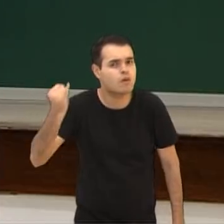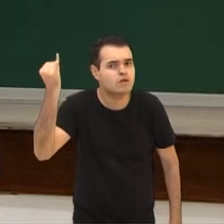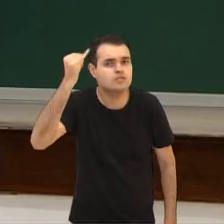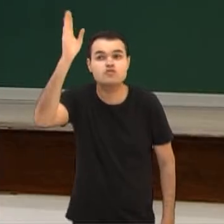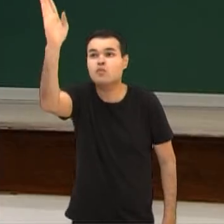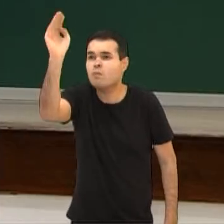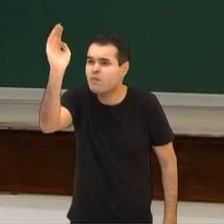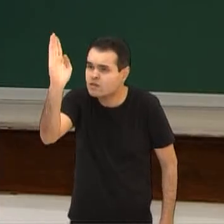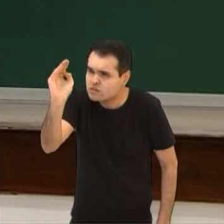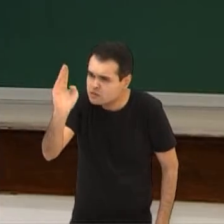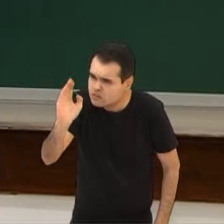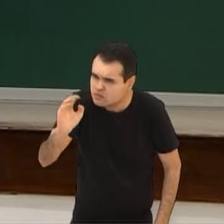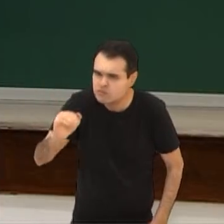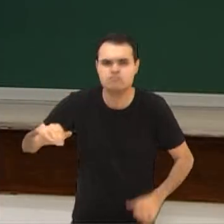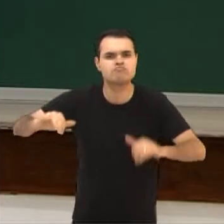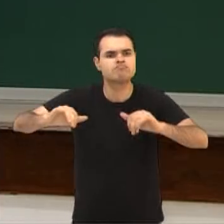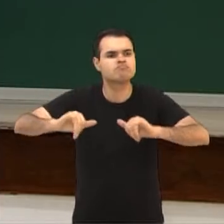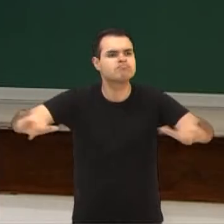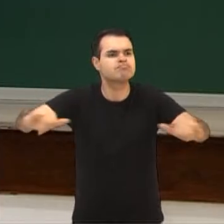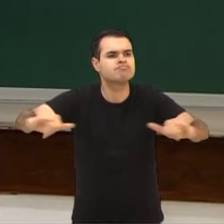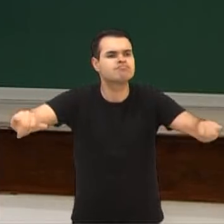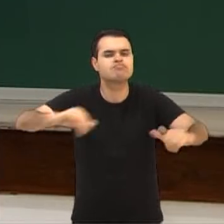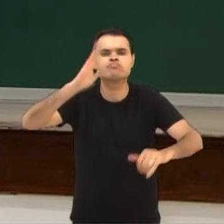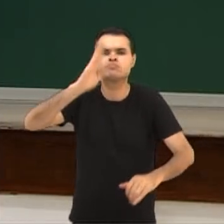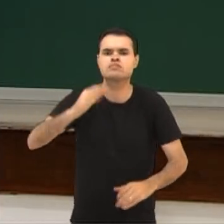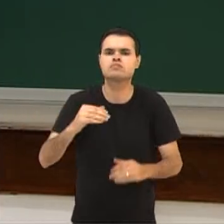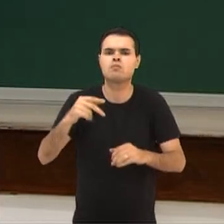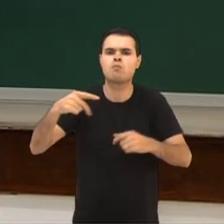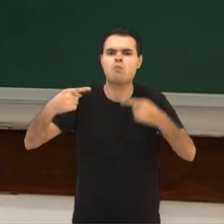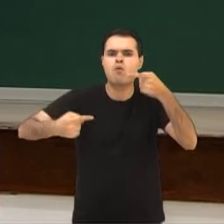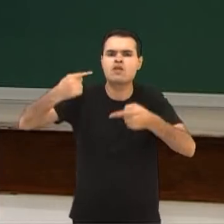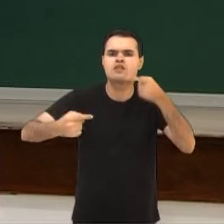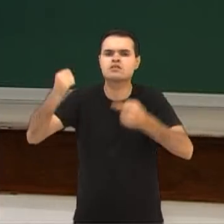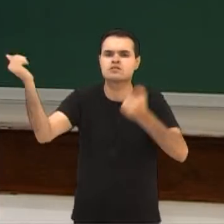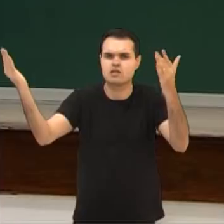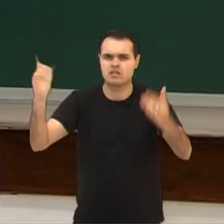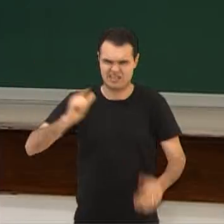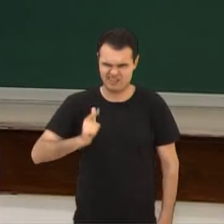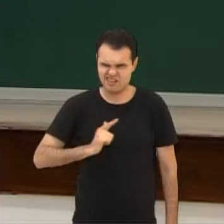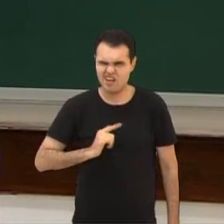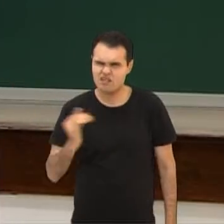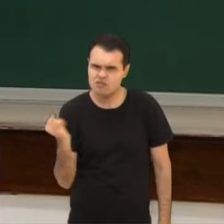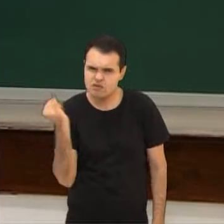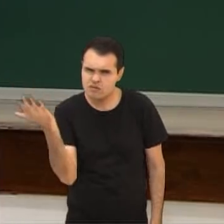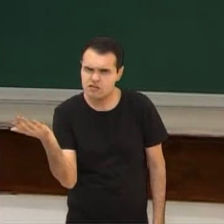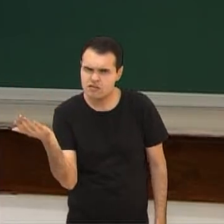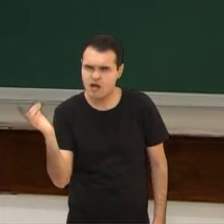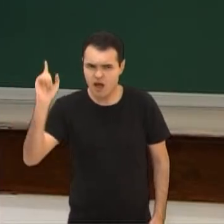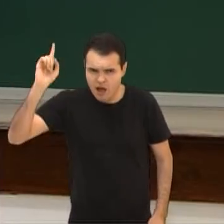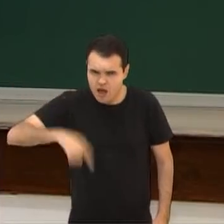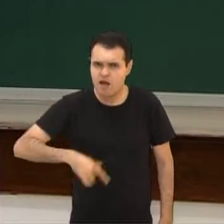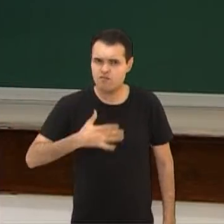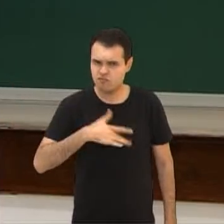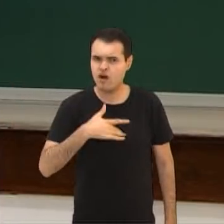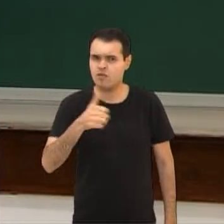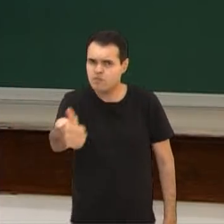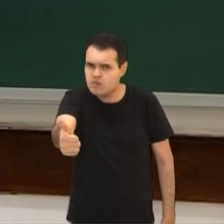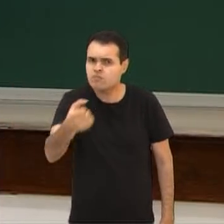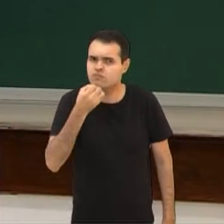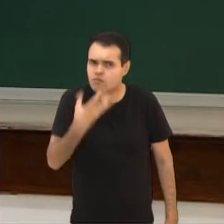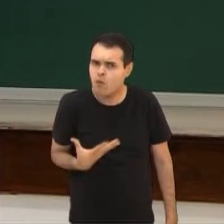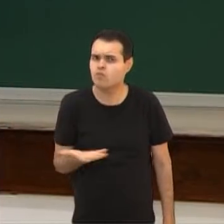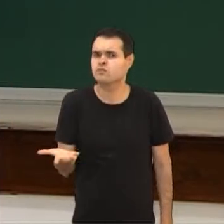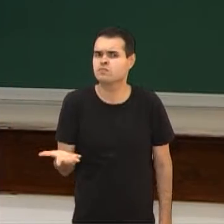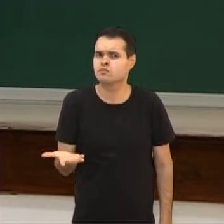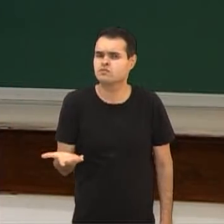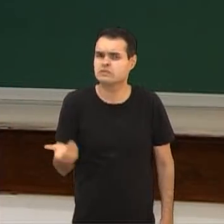Brasil sediar esses eventos para a nossa política externa? Será que tem alguma importância? É válido sediar esses